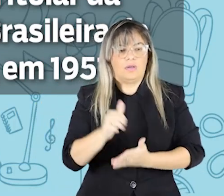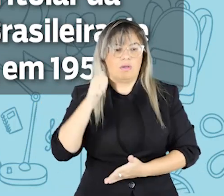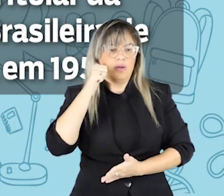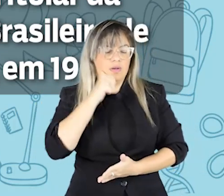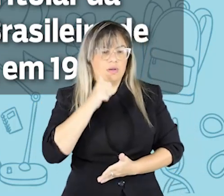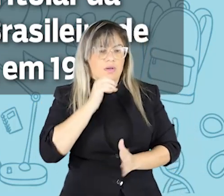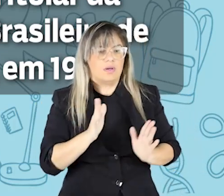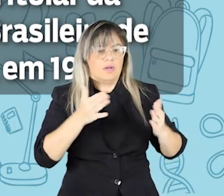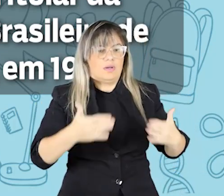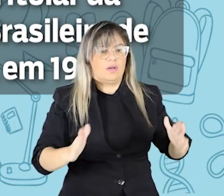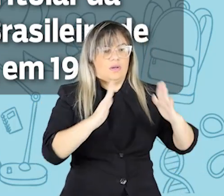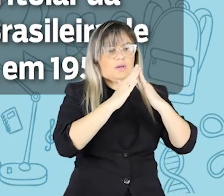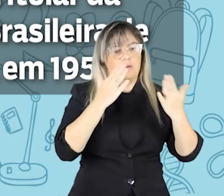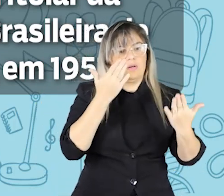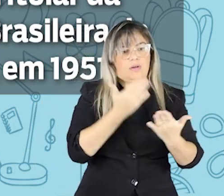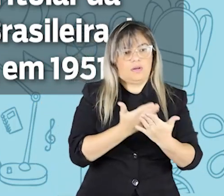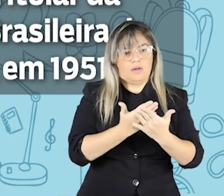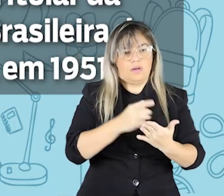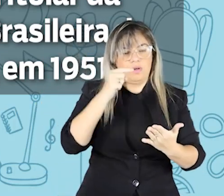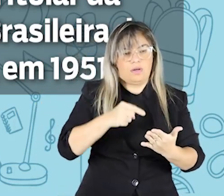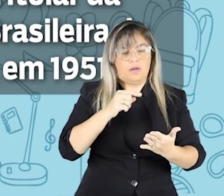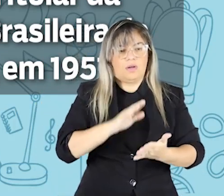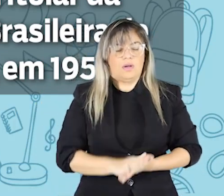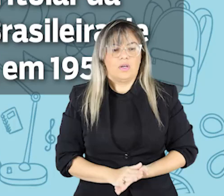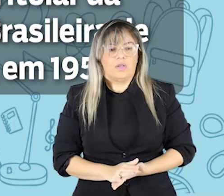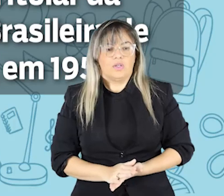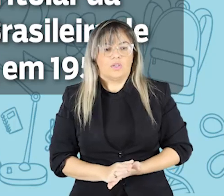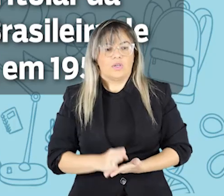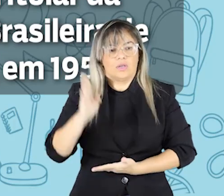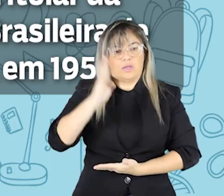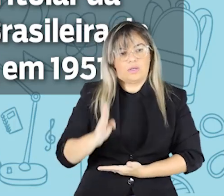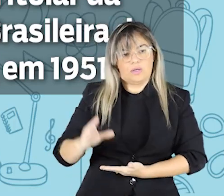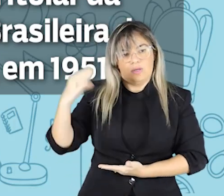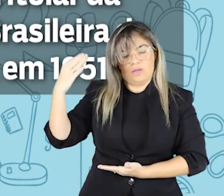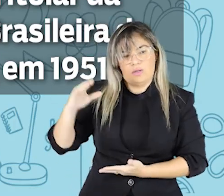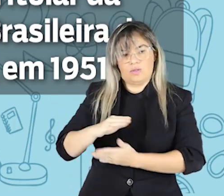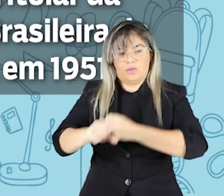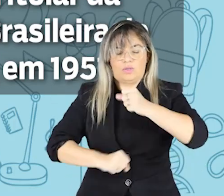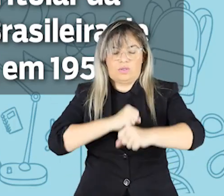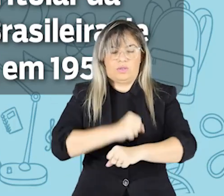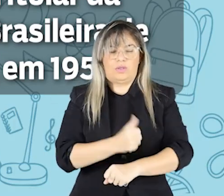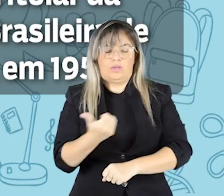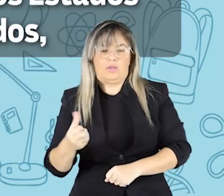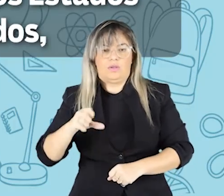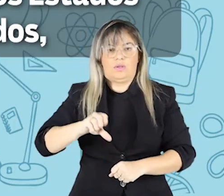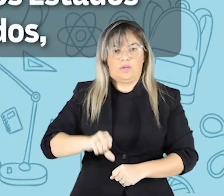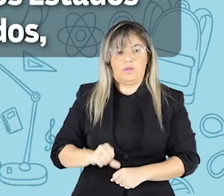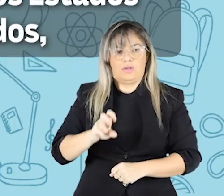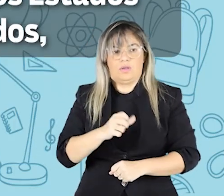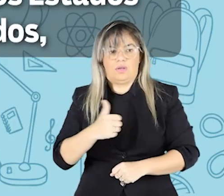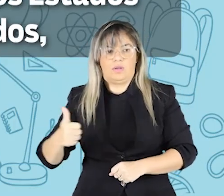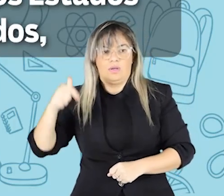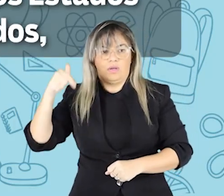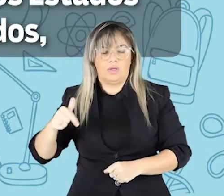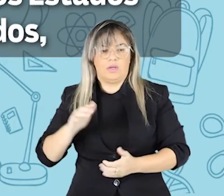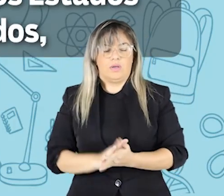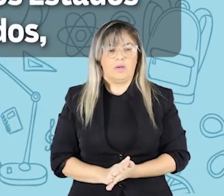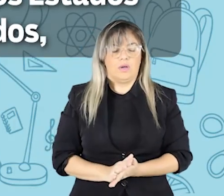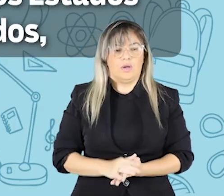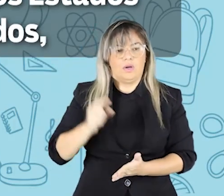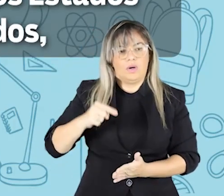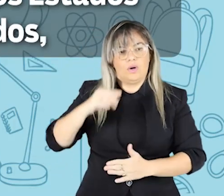membro titular da Academia Brasileira de Ciências, em 1951. Em sua carreira,